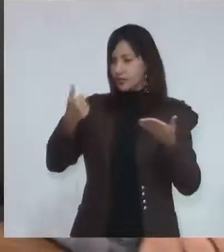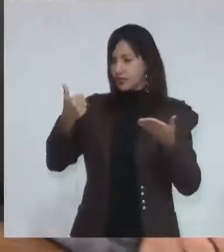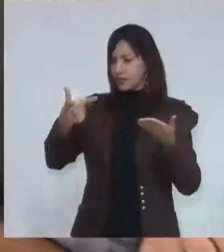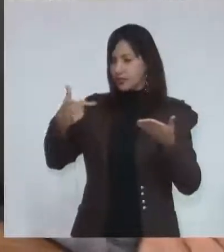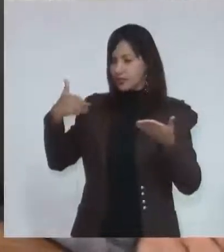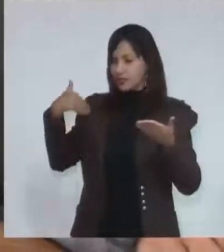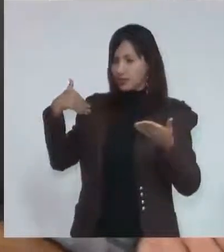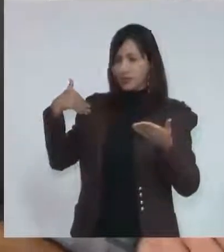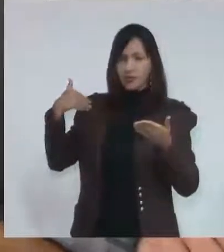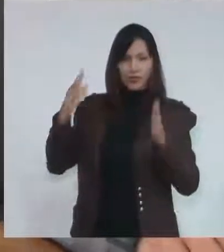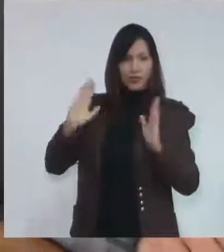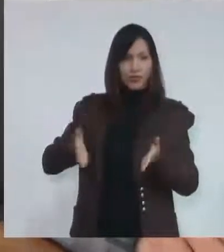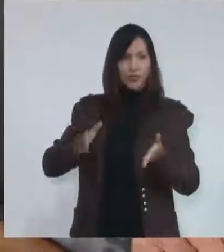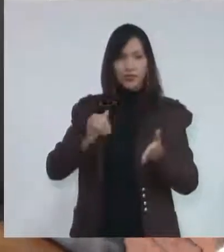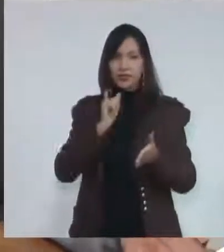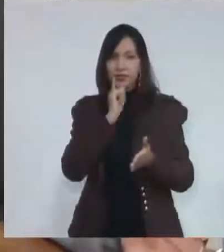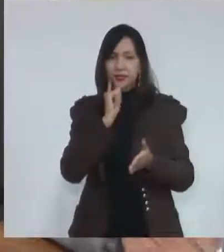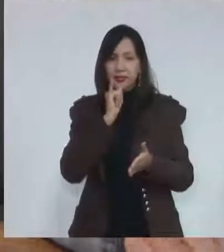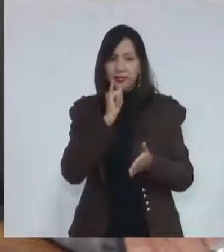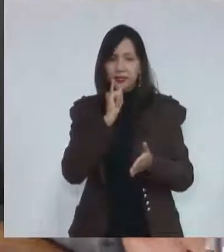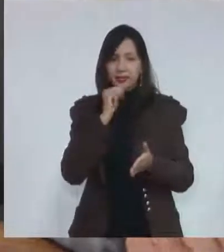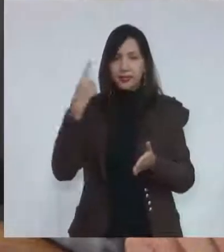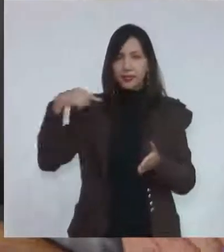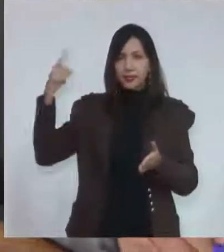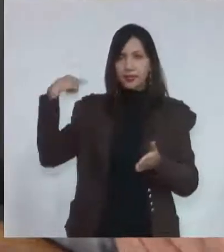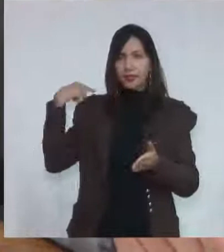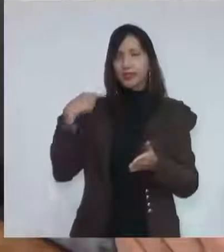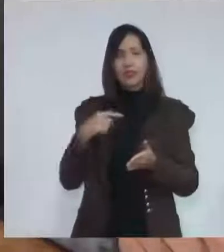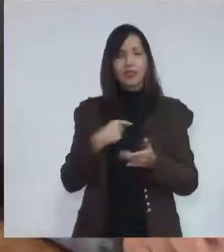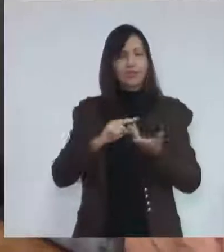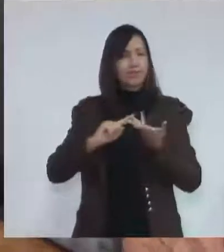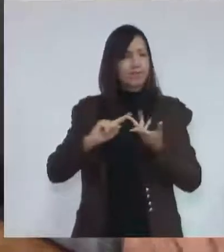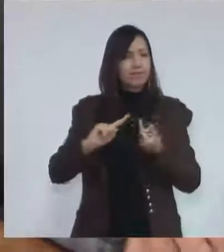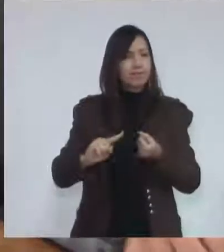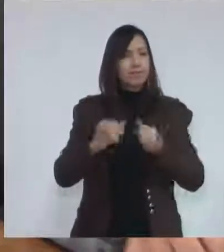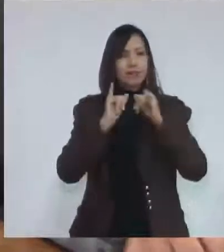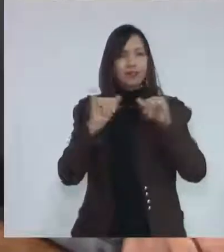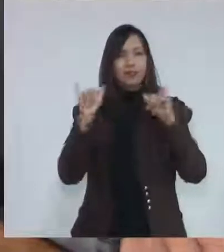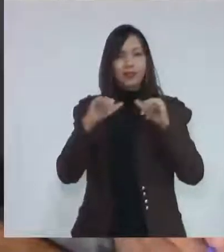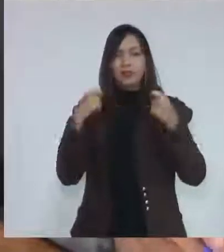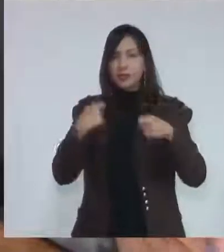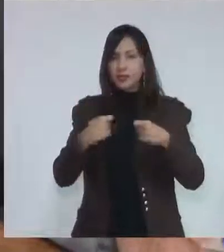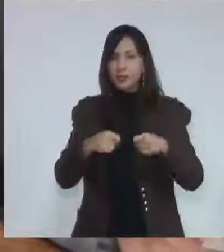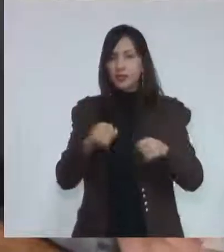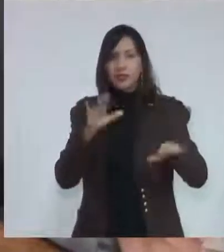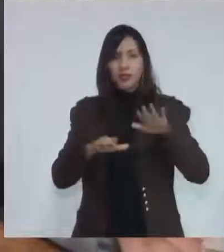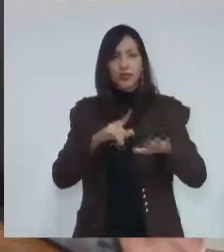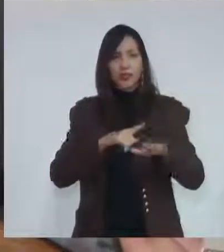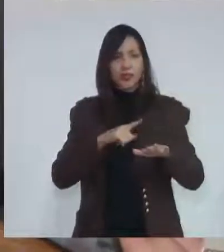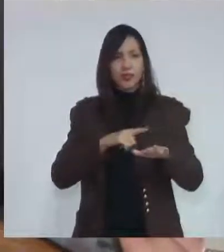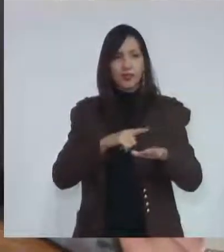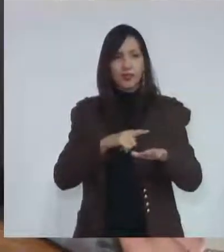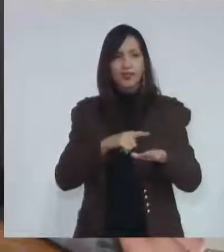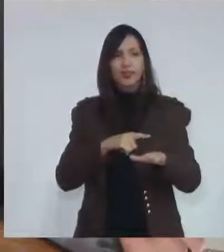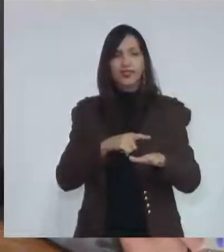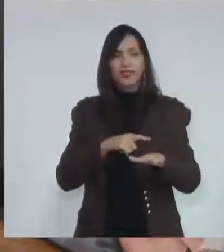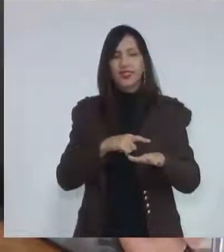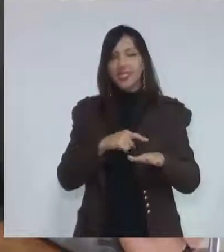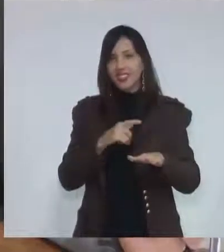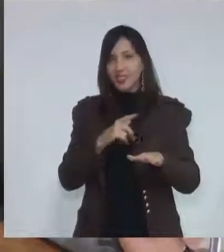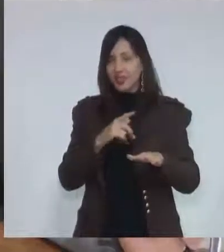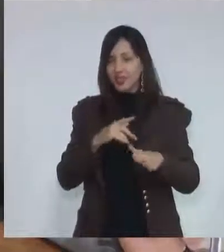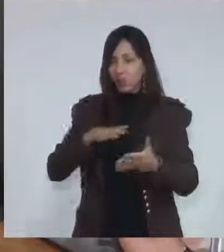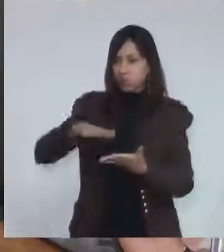2012, como foi dado alguns exemplos aqui, e uma série de informações que você precisa de talvez um caminhão, uma caminhonete para trazer